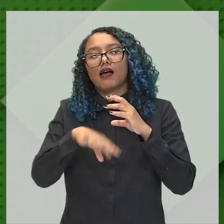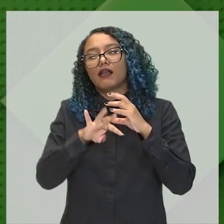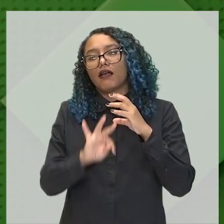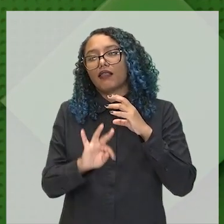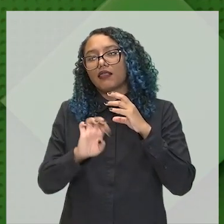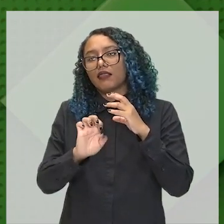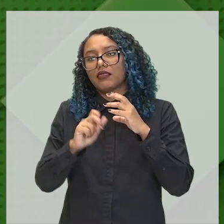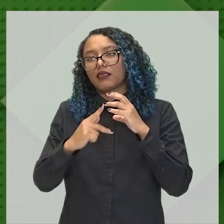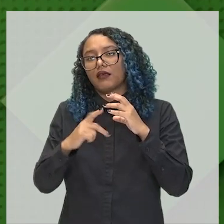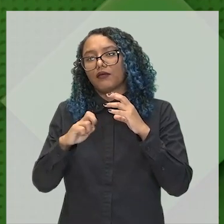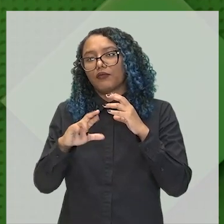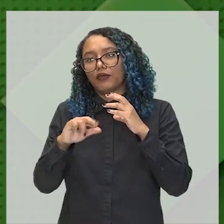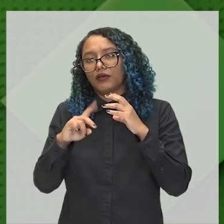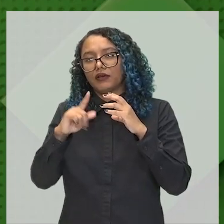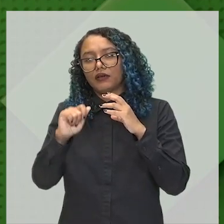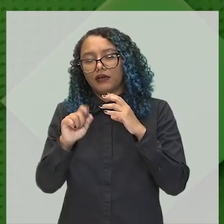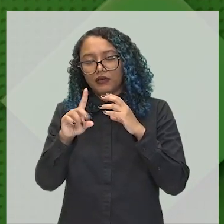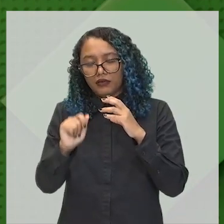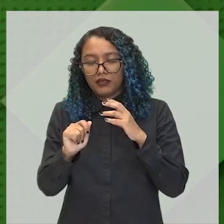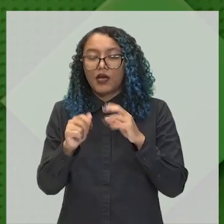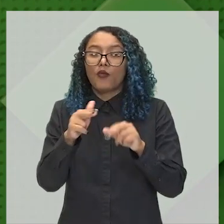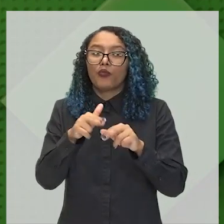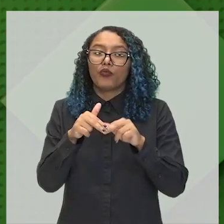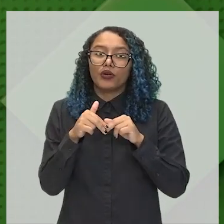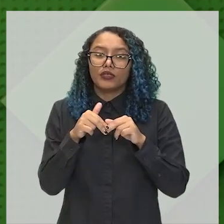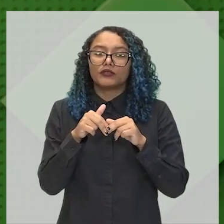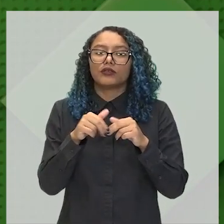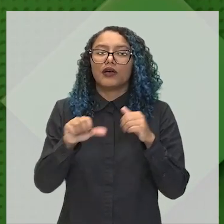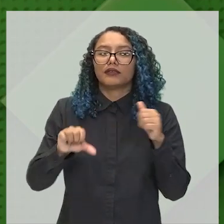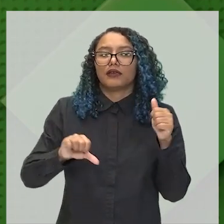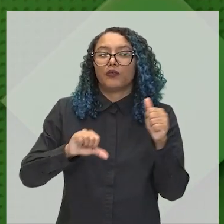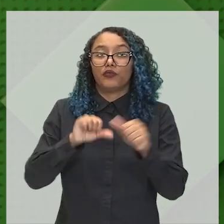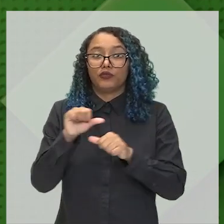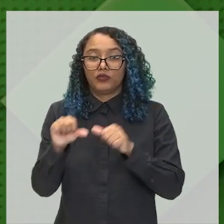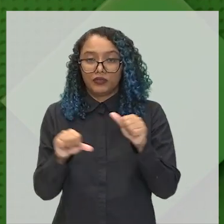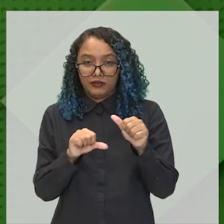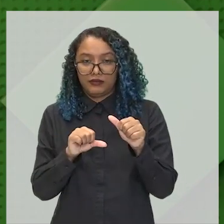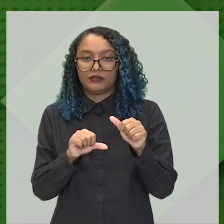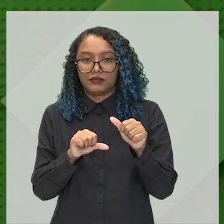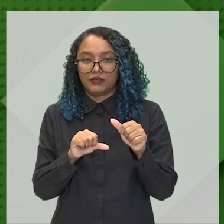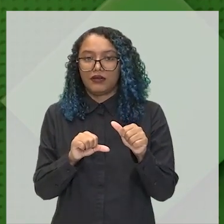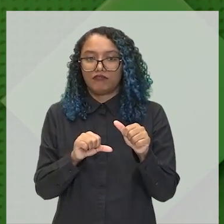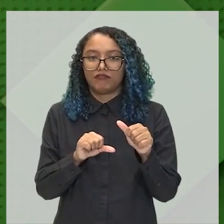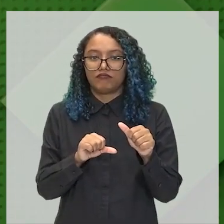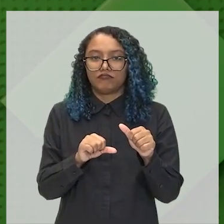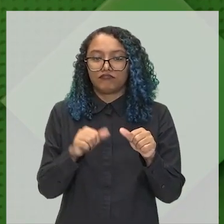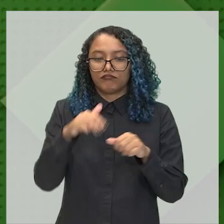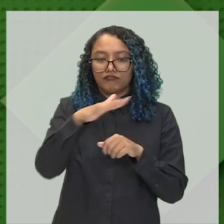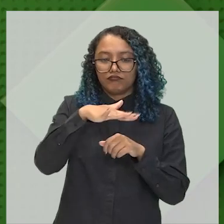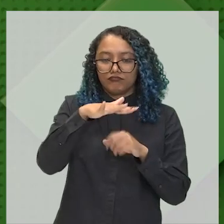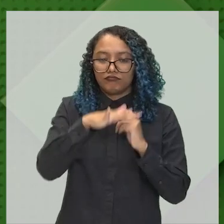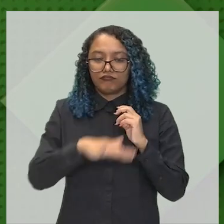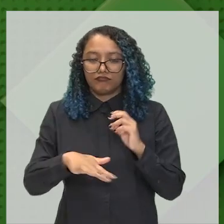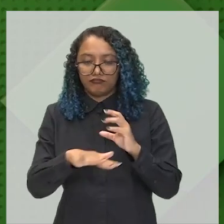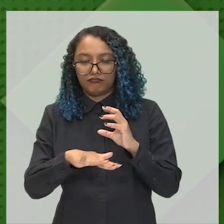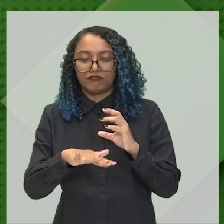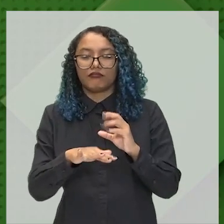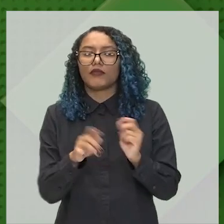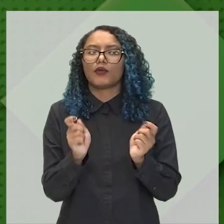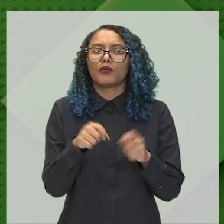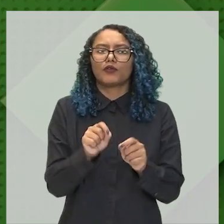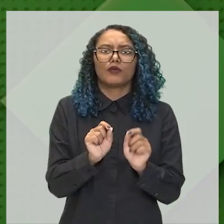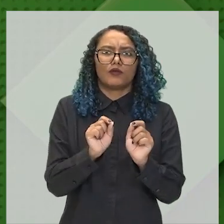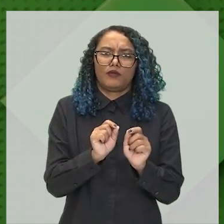é isso que faz com que essa transição entre zona tropical e zona temperada faça